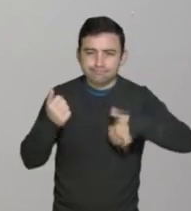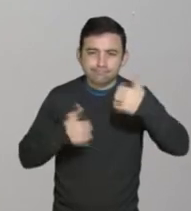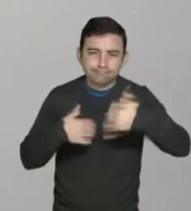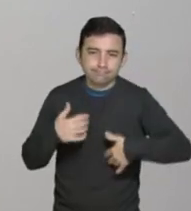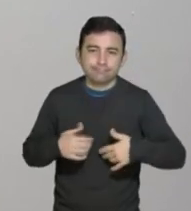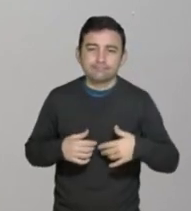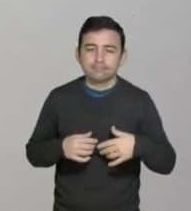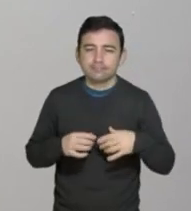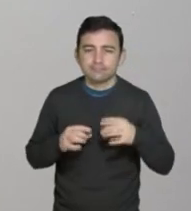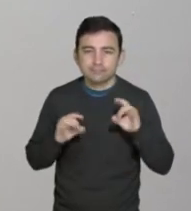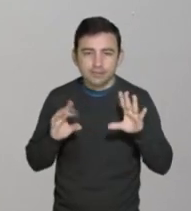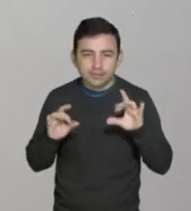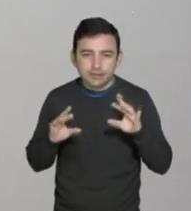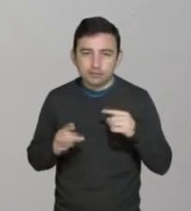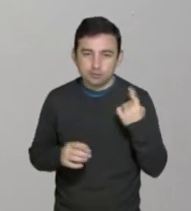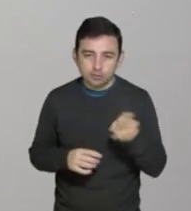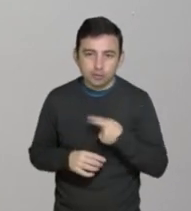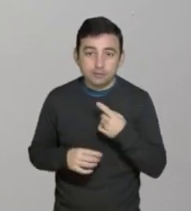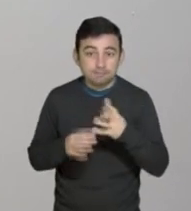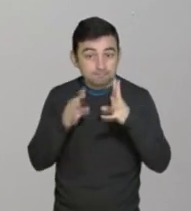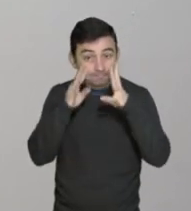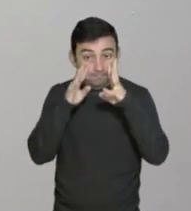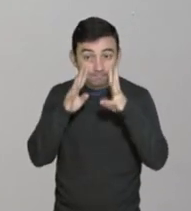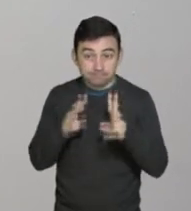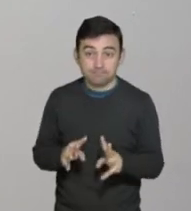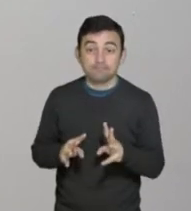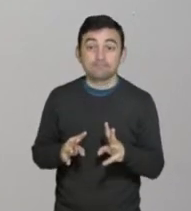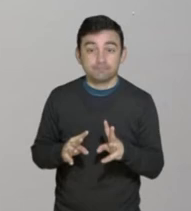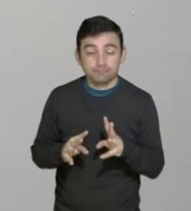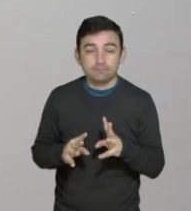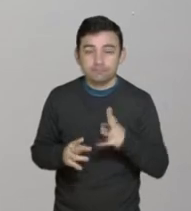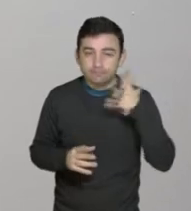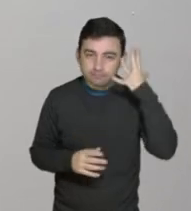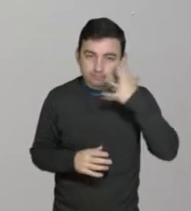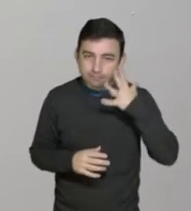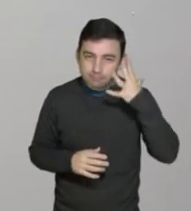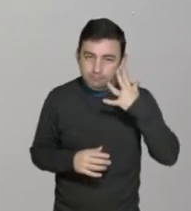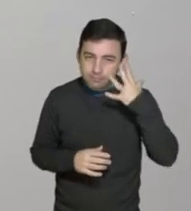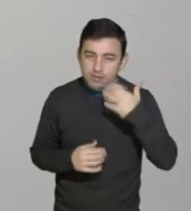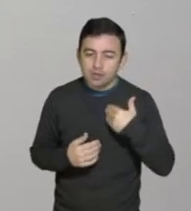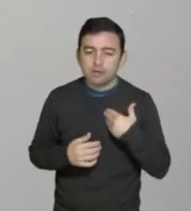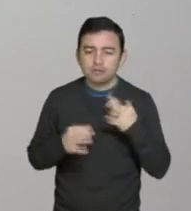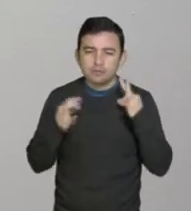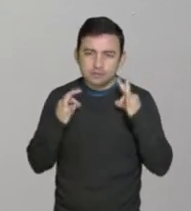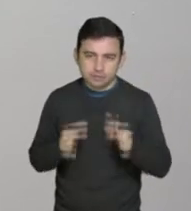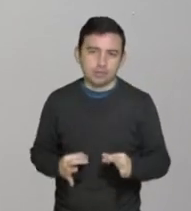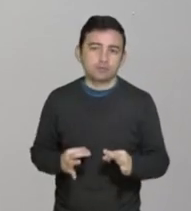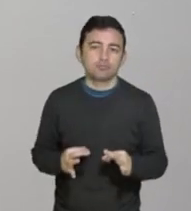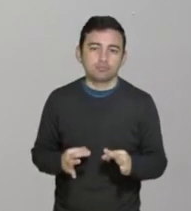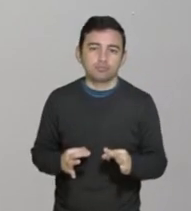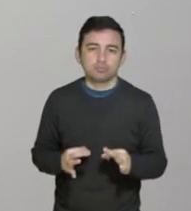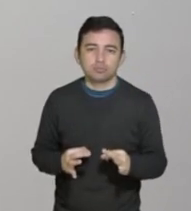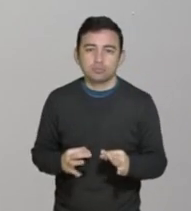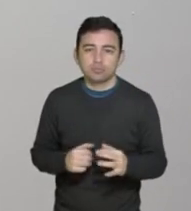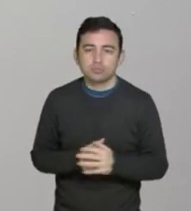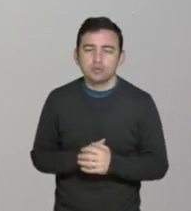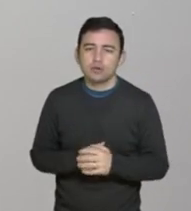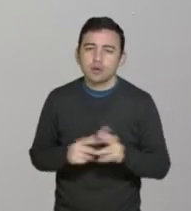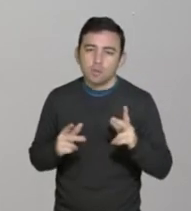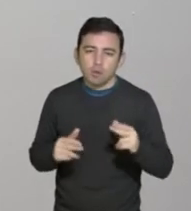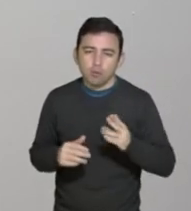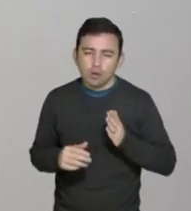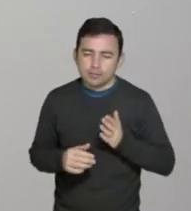fez a gente assim, ficar atento pelas palavras que ela falou, e tenho certeza que ela discursou de dentro do próprio coração, né,